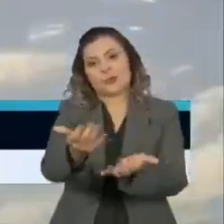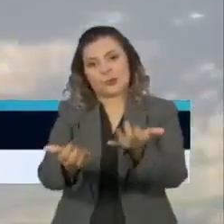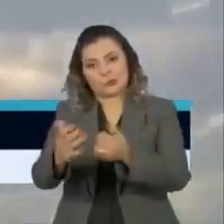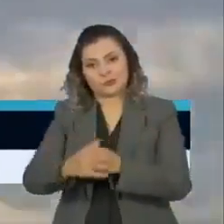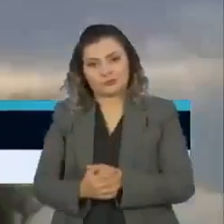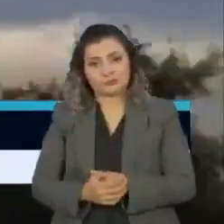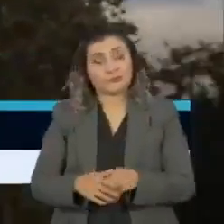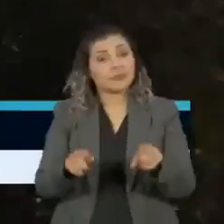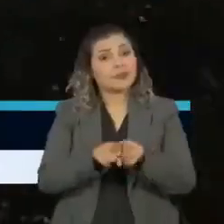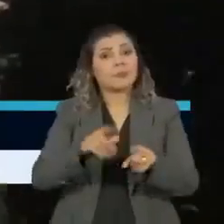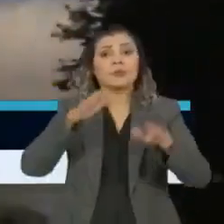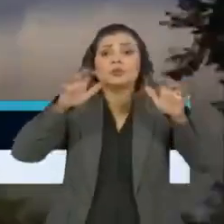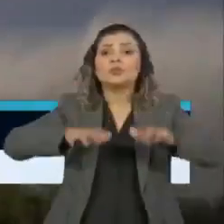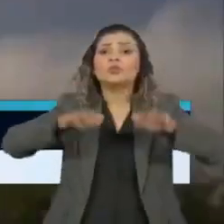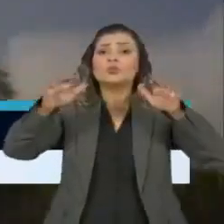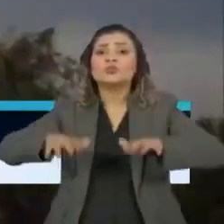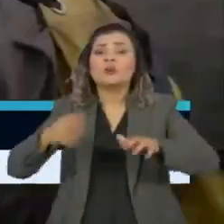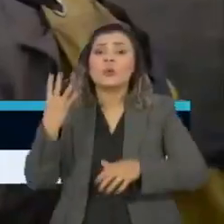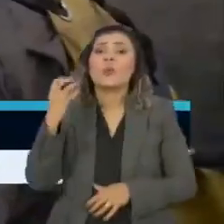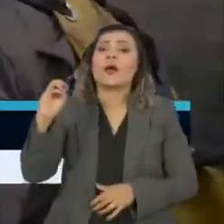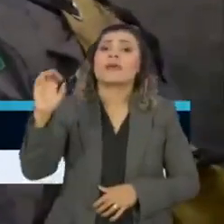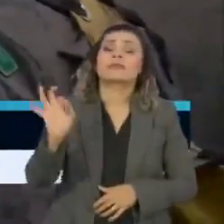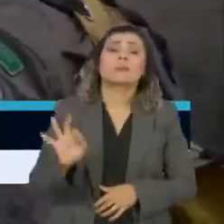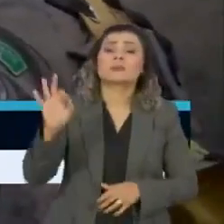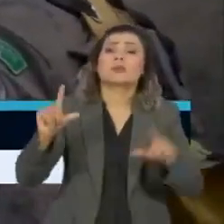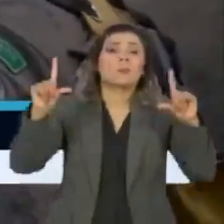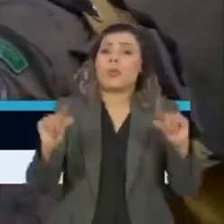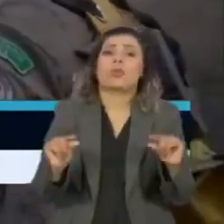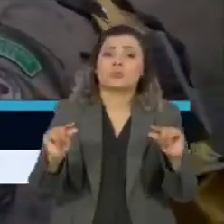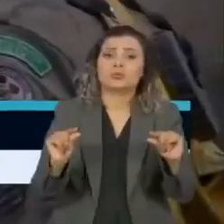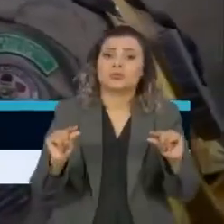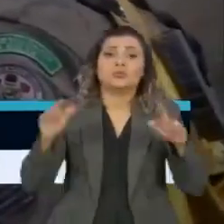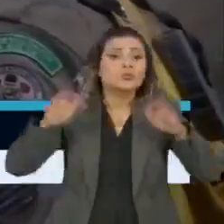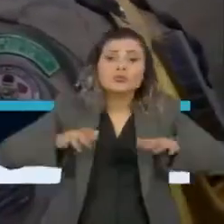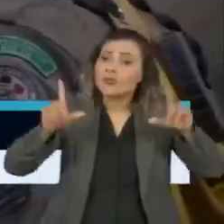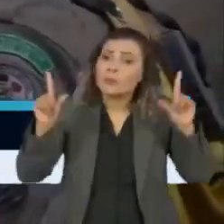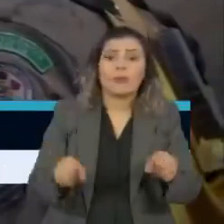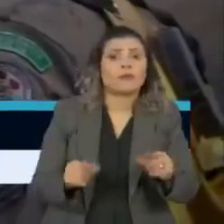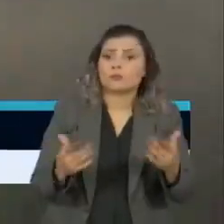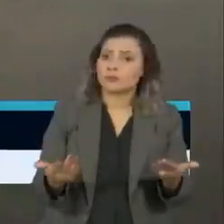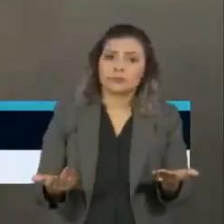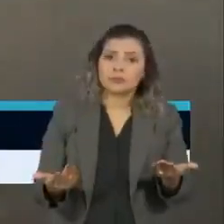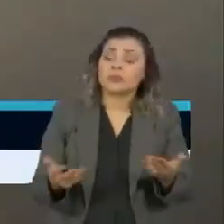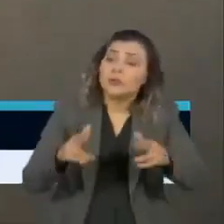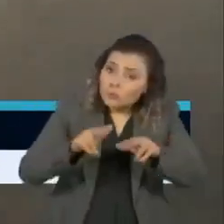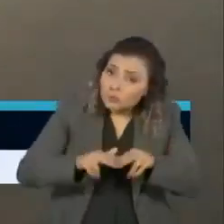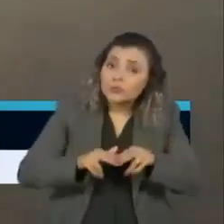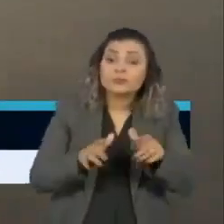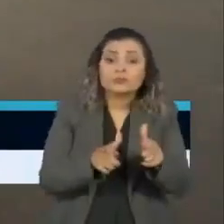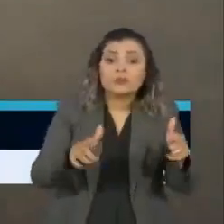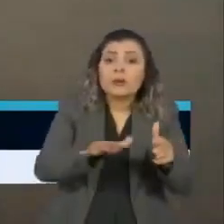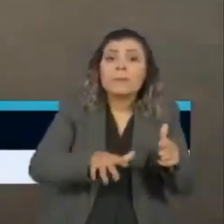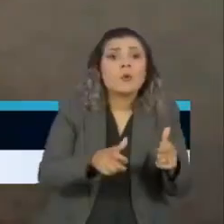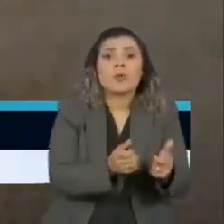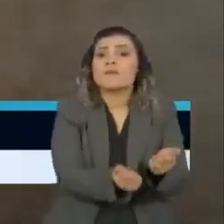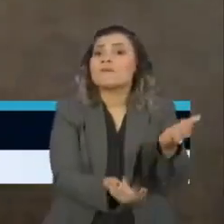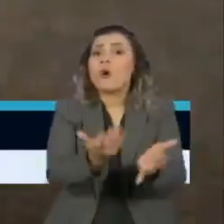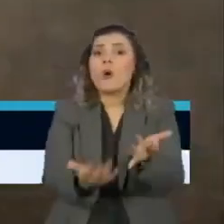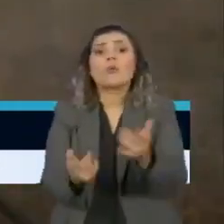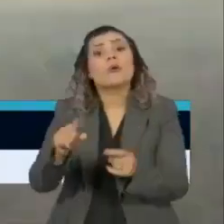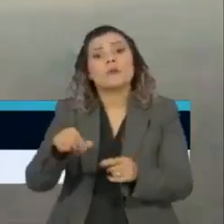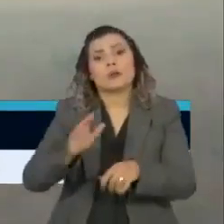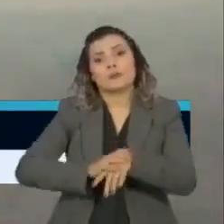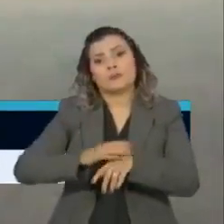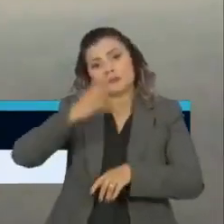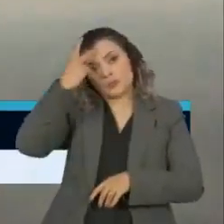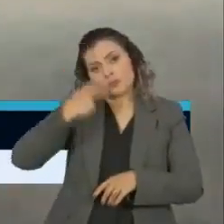O volume de chuva está 40% menor do que em 2019, mas grande parte dos incêndios é